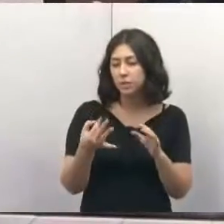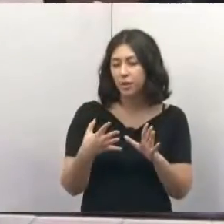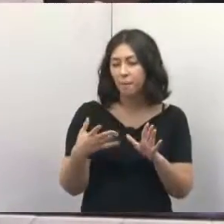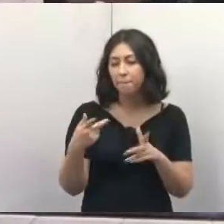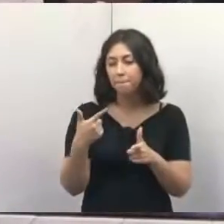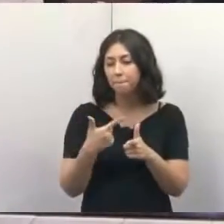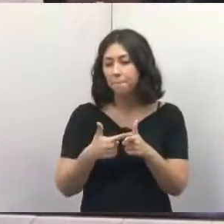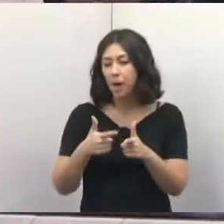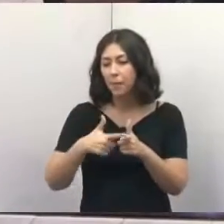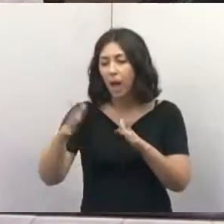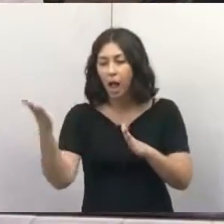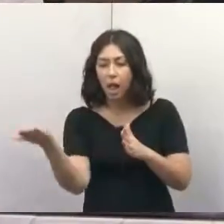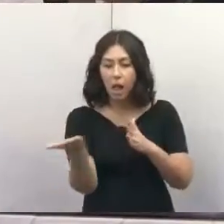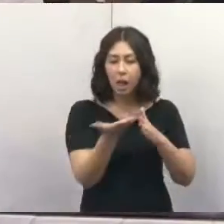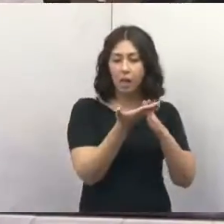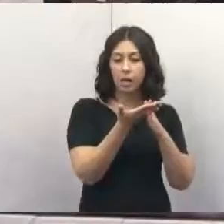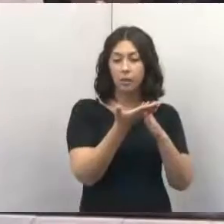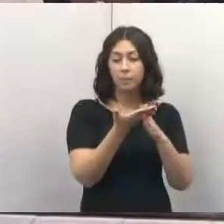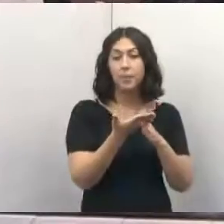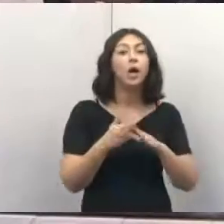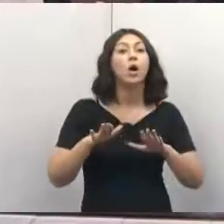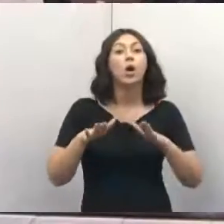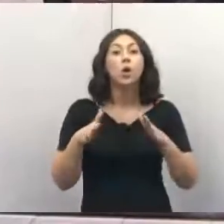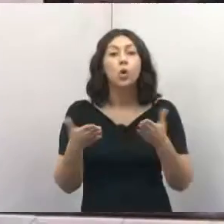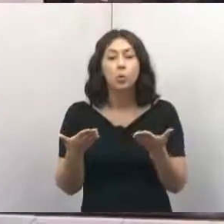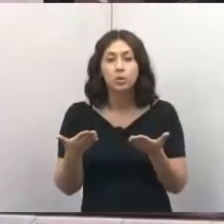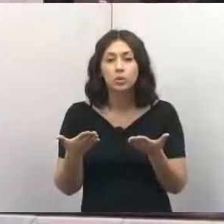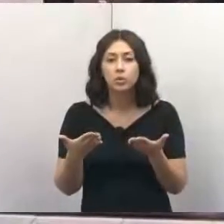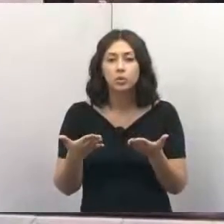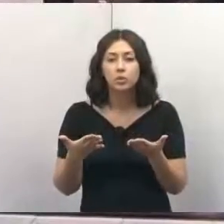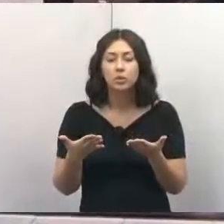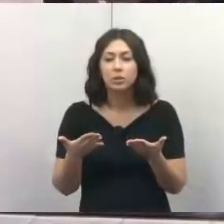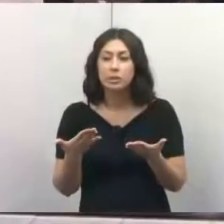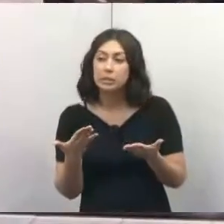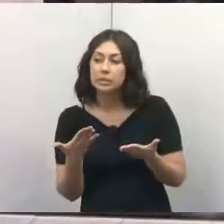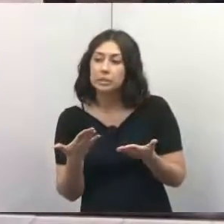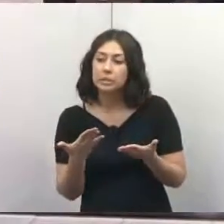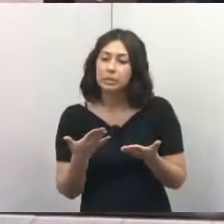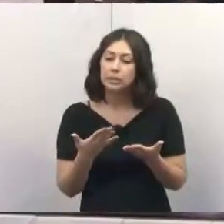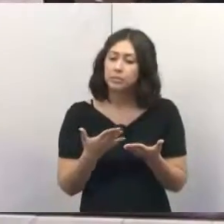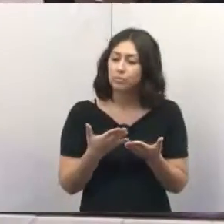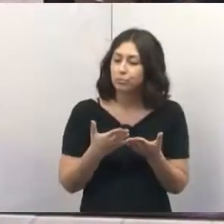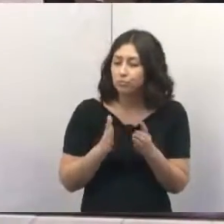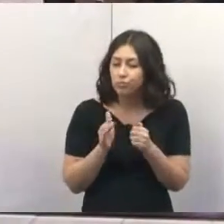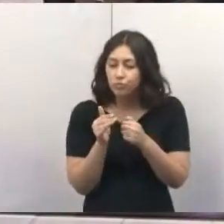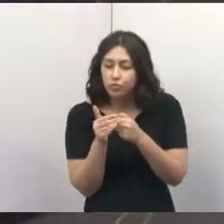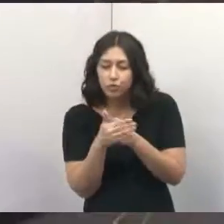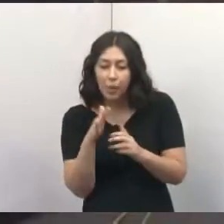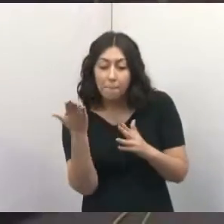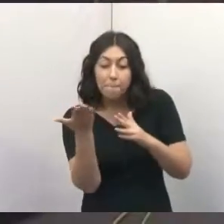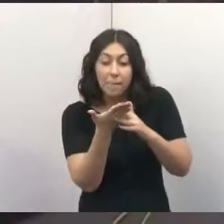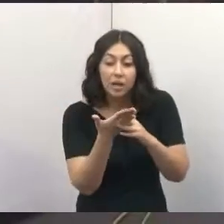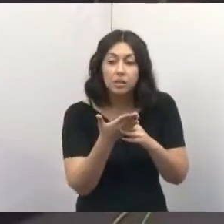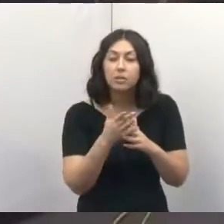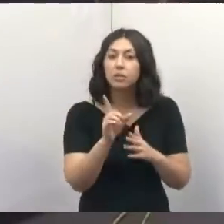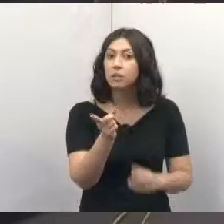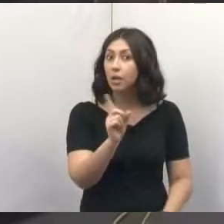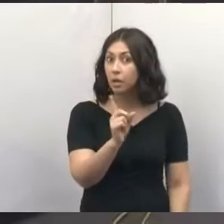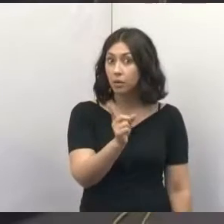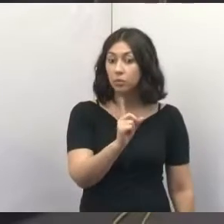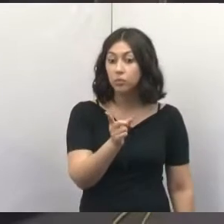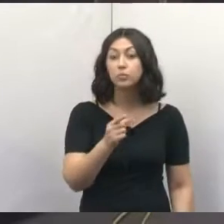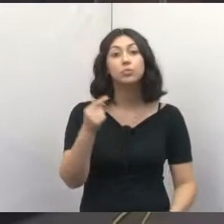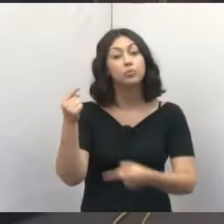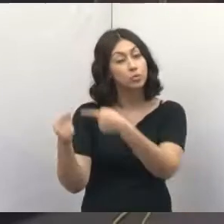projeto, no meu entendimento, é quando você coloca ali de última hora, sem ninguém poder perceber. Não é isso que aconteceu. Foi